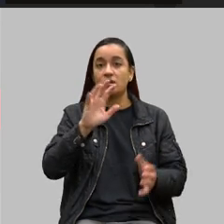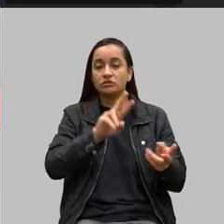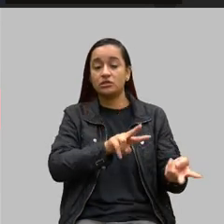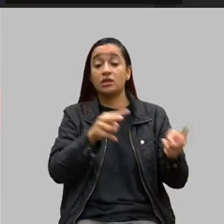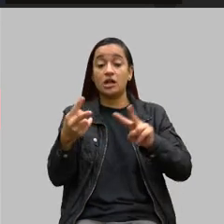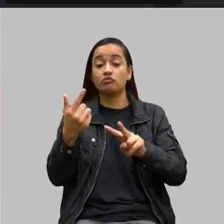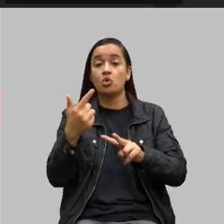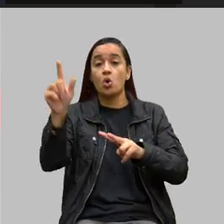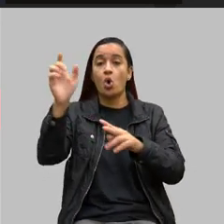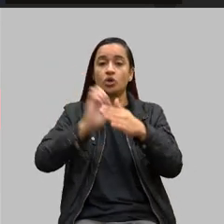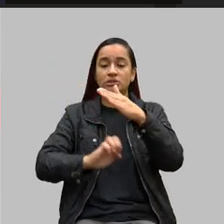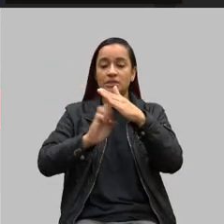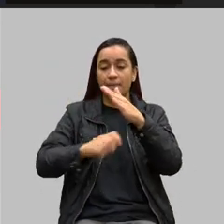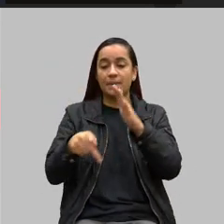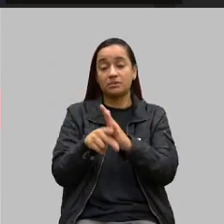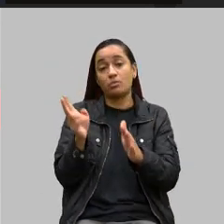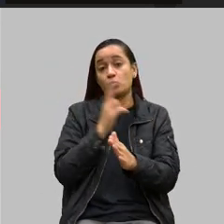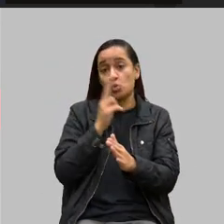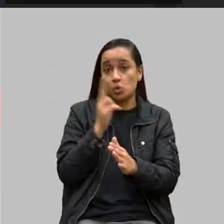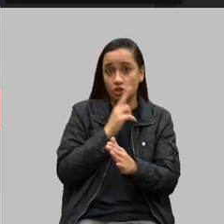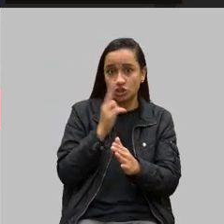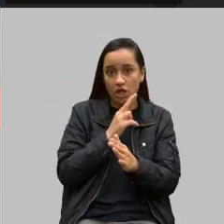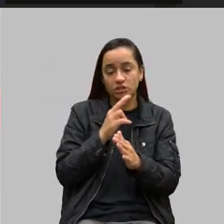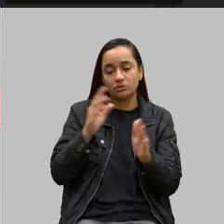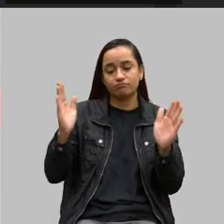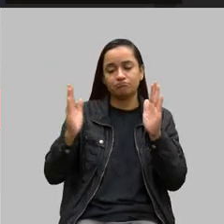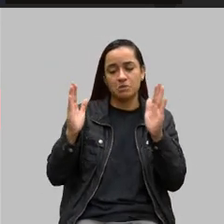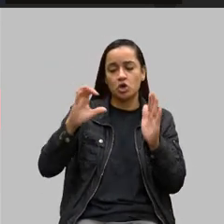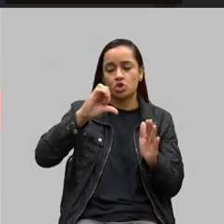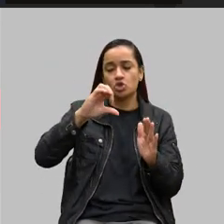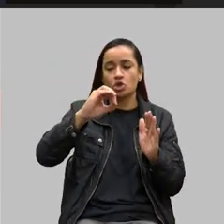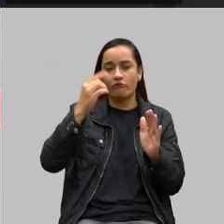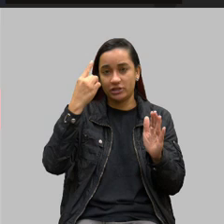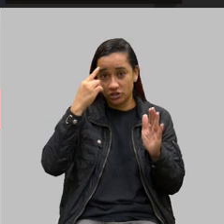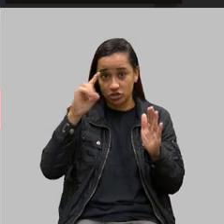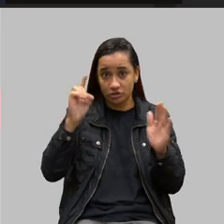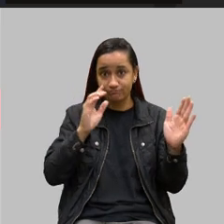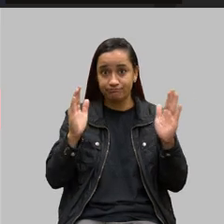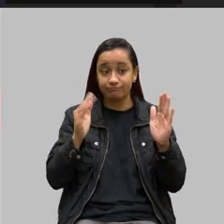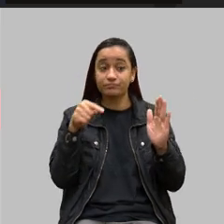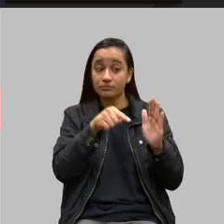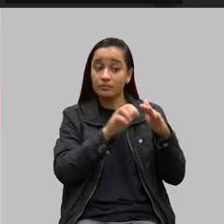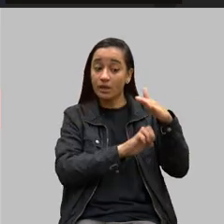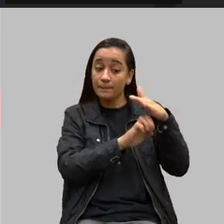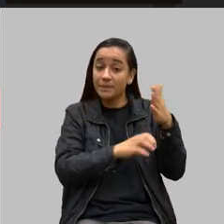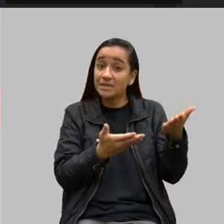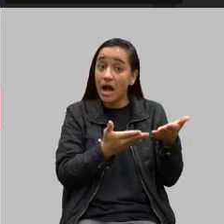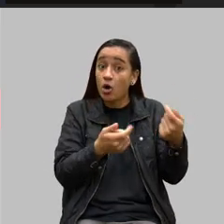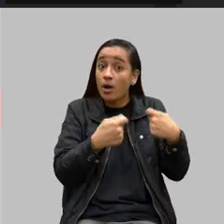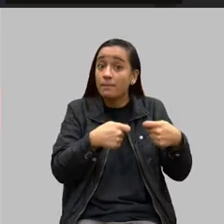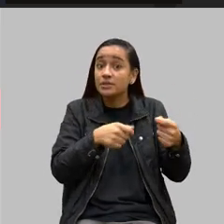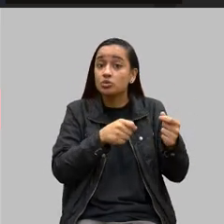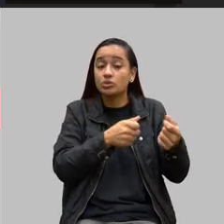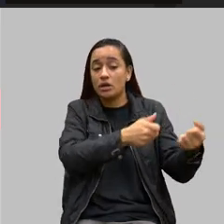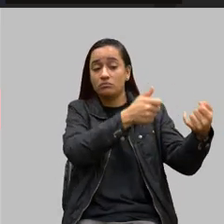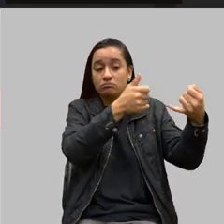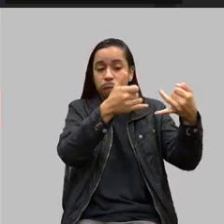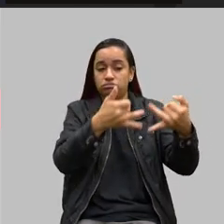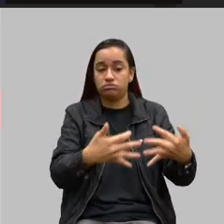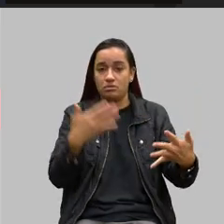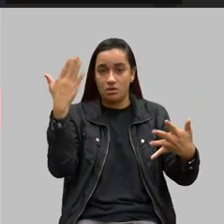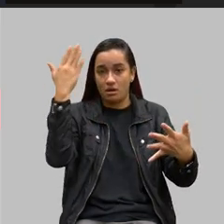de de urgência né por 90 dias eh a empresa agora tem o direito né de prestar os esclarecimentos né Se ela